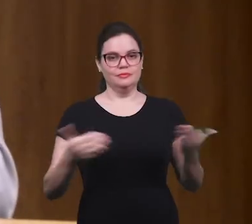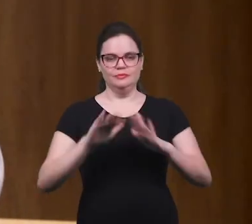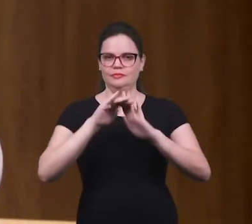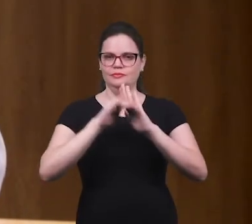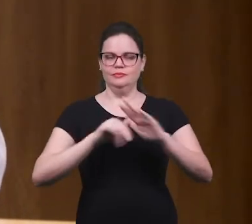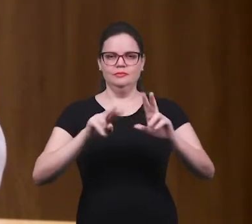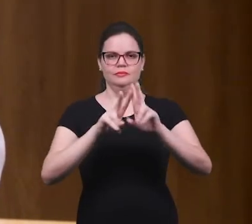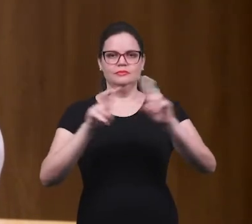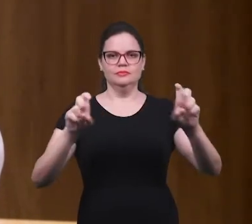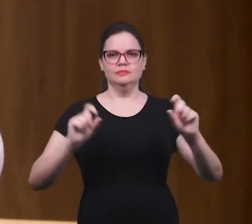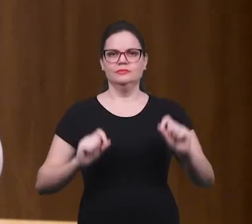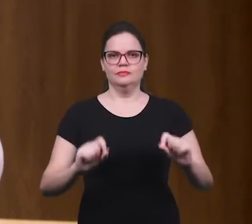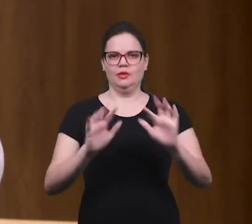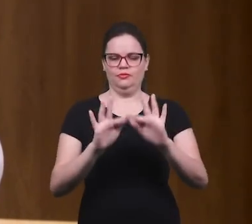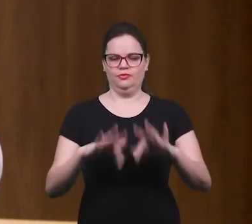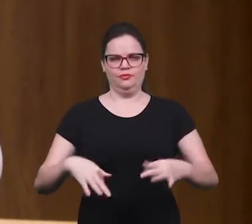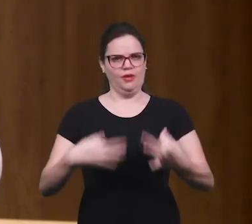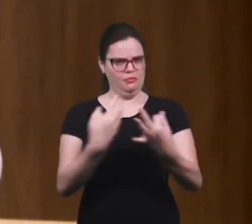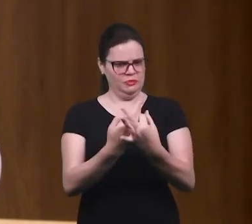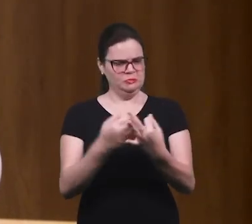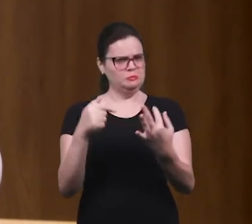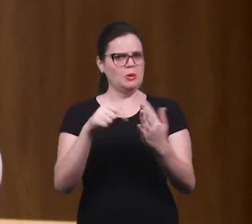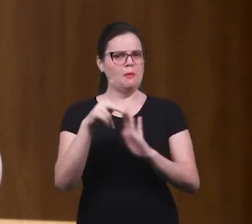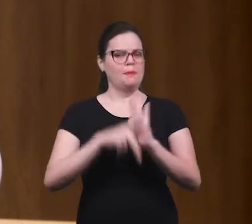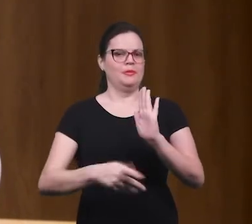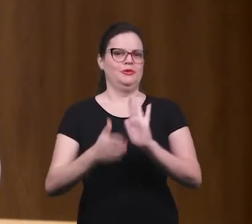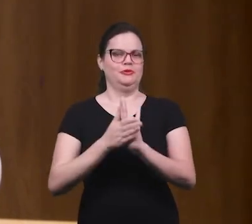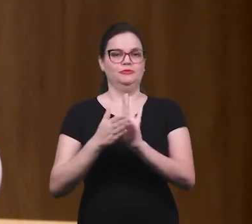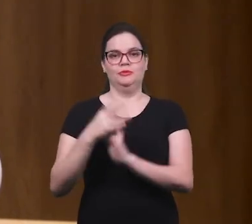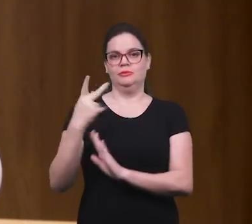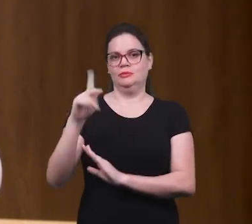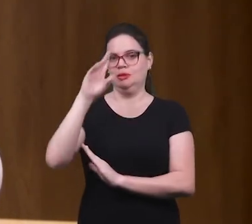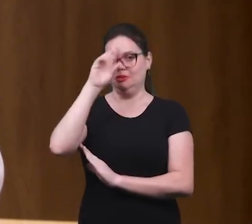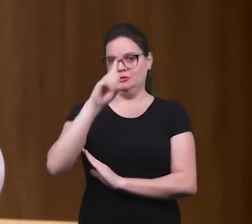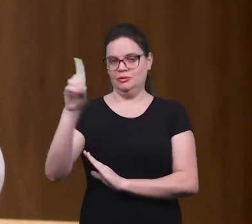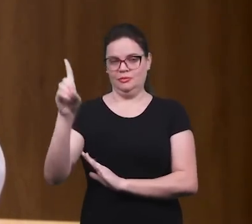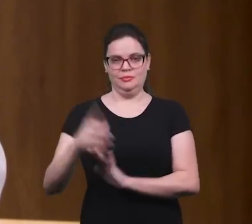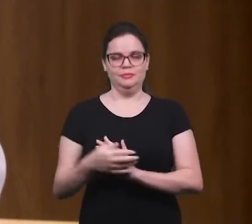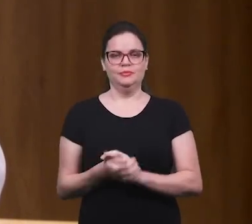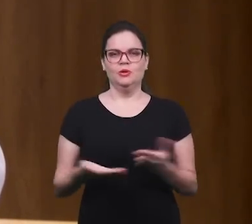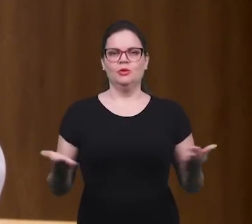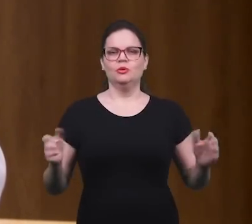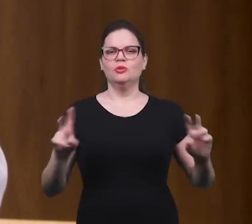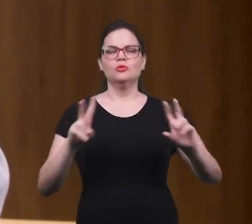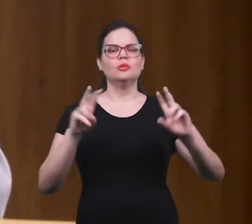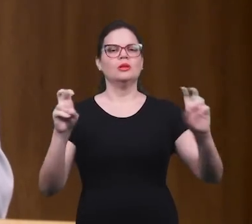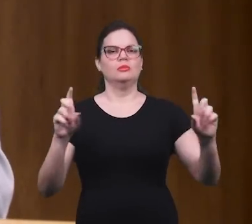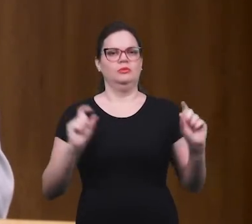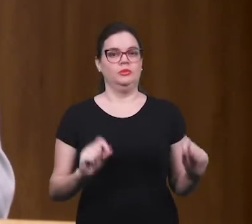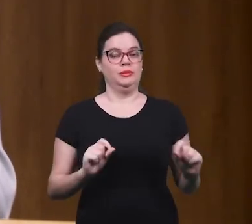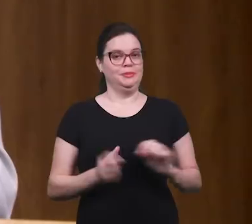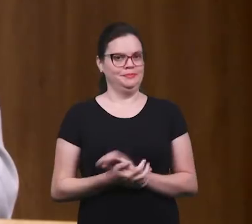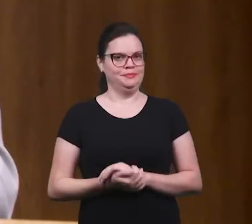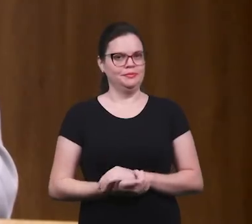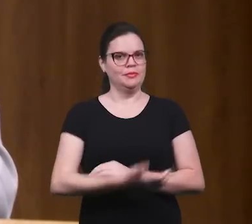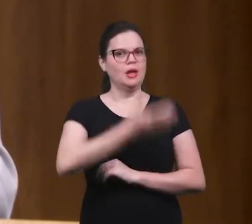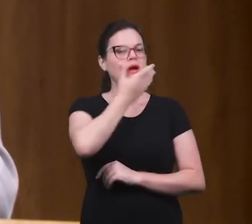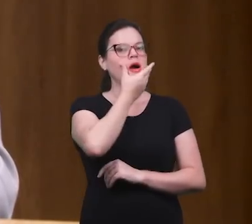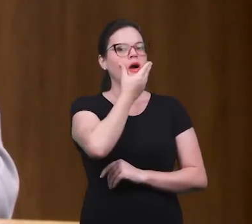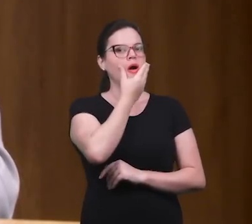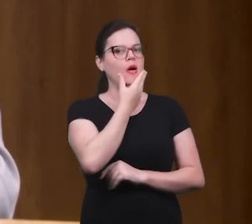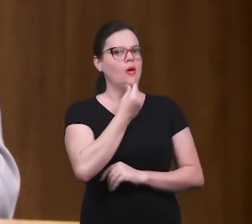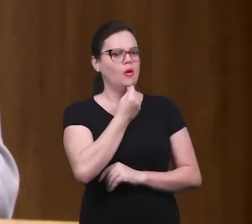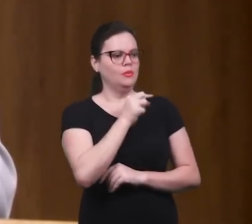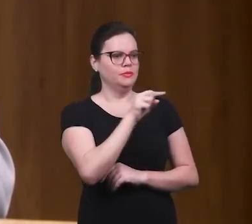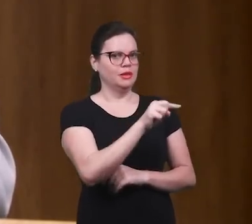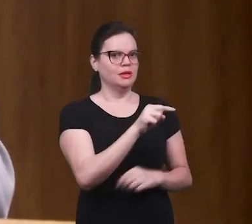um programa Família, um projeto de Deus. O tema de hoje é: deixará o homem o seu